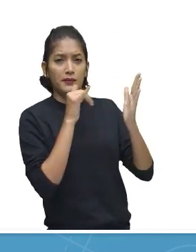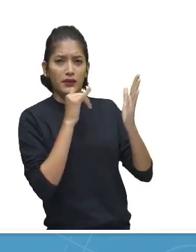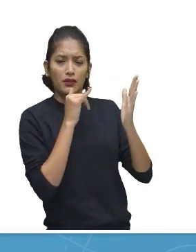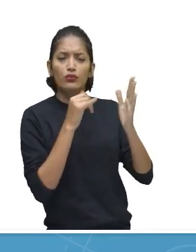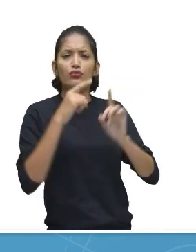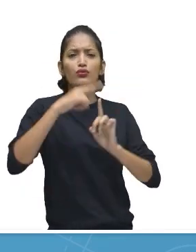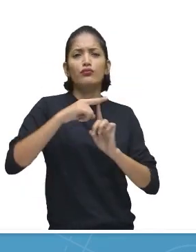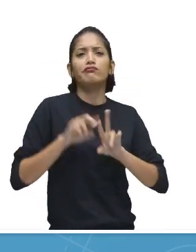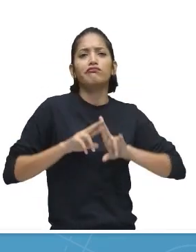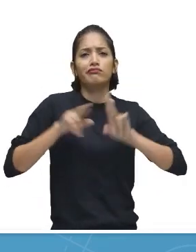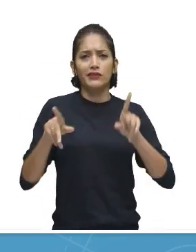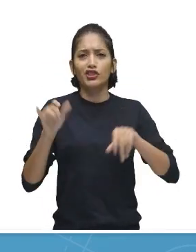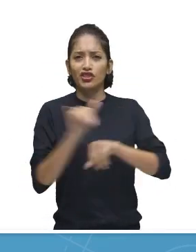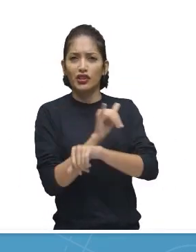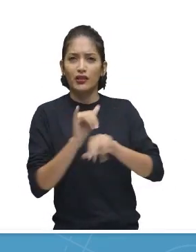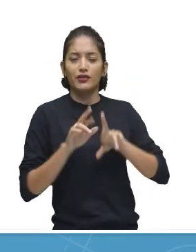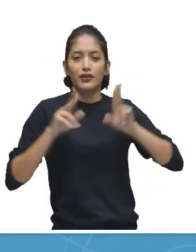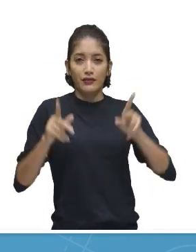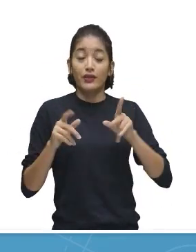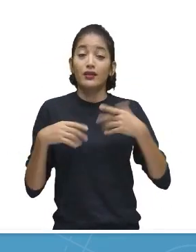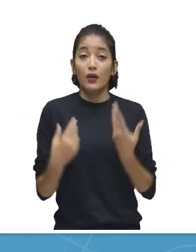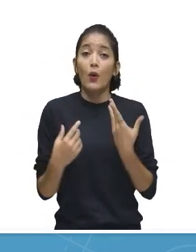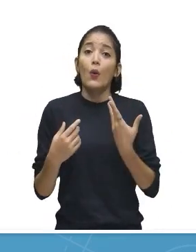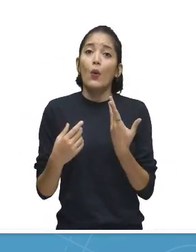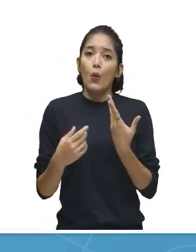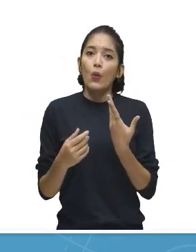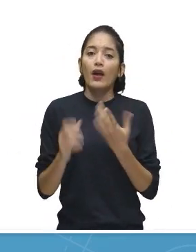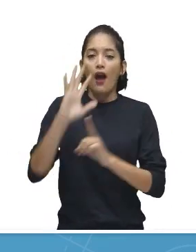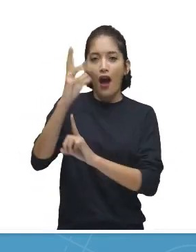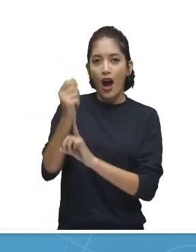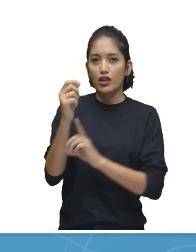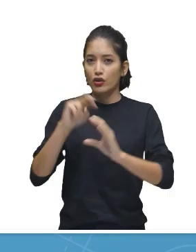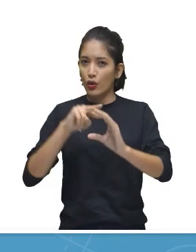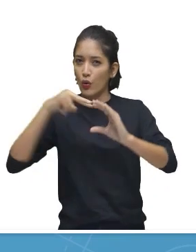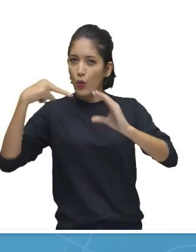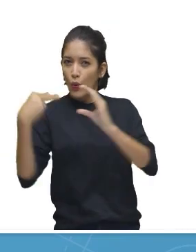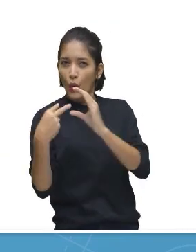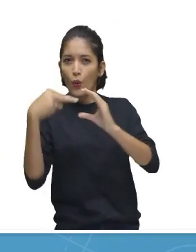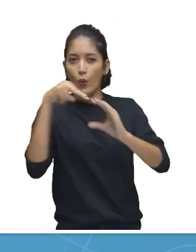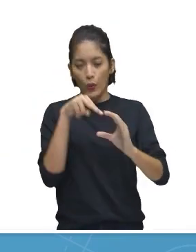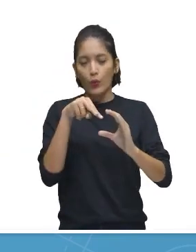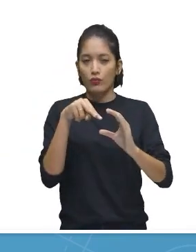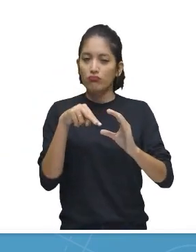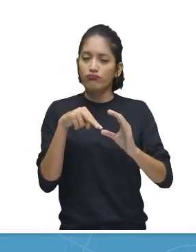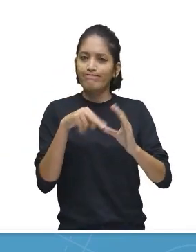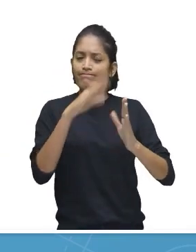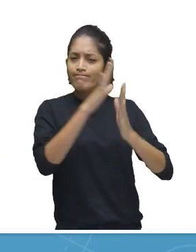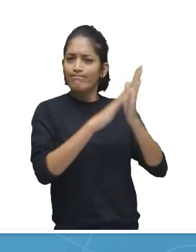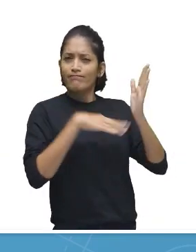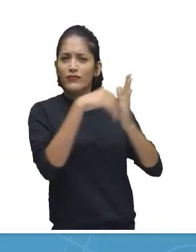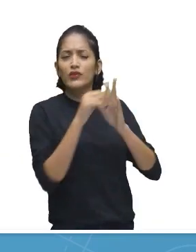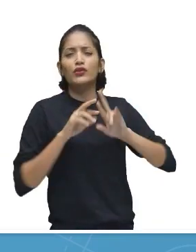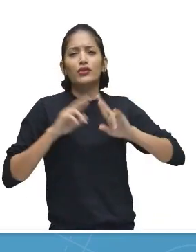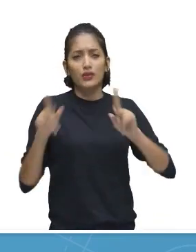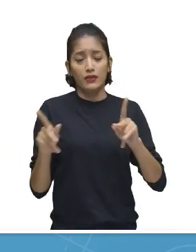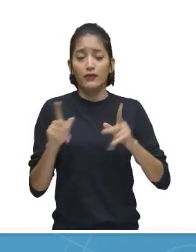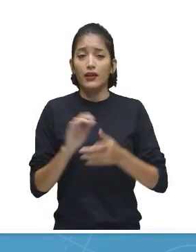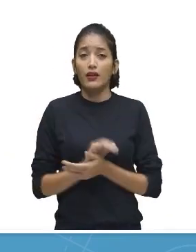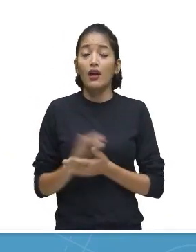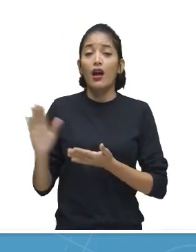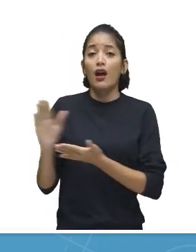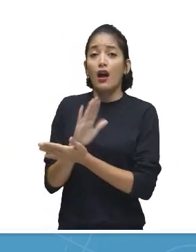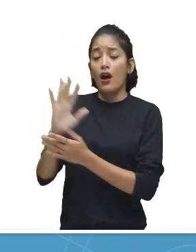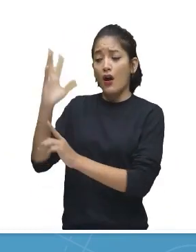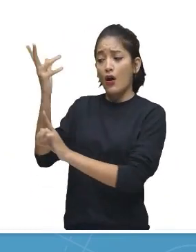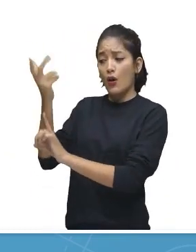forma diferente. Então, o movimento cubista era isso. Os artistas, eles pintavam diferente. Alguns movimentos